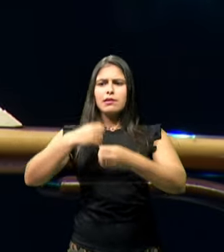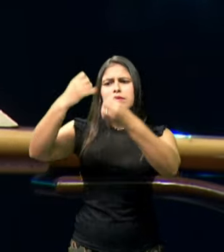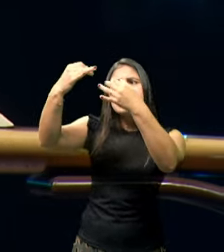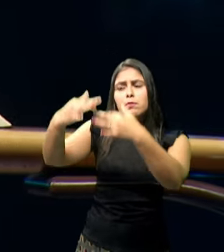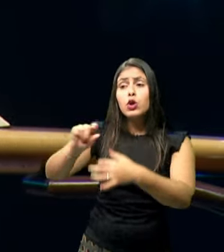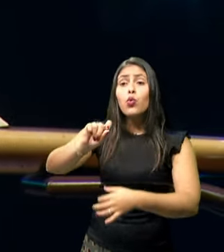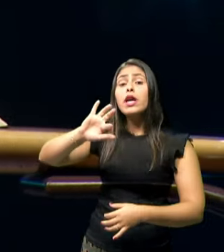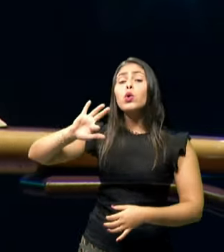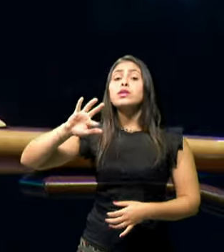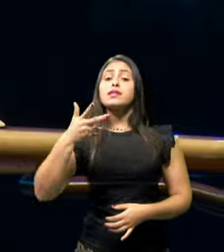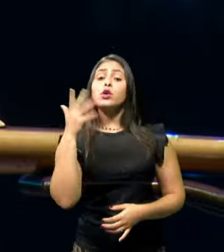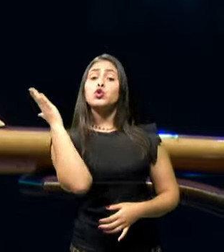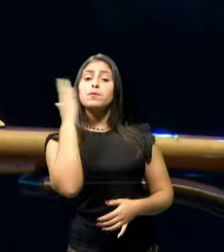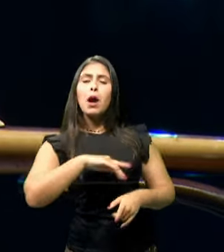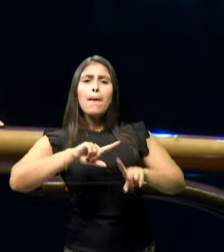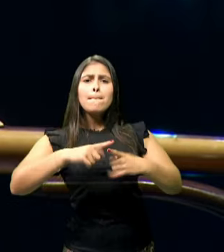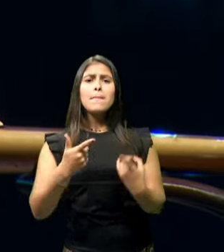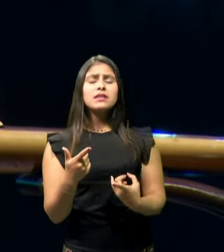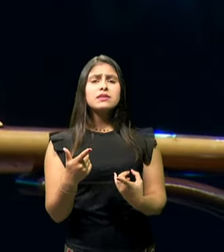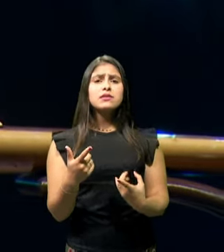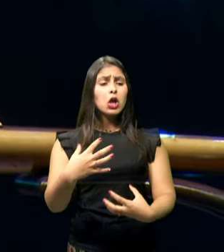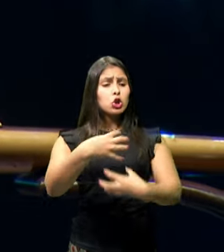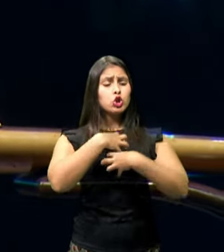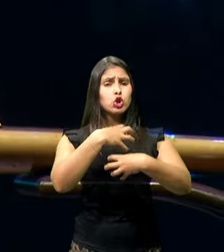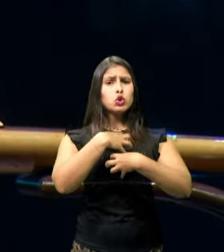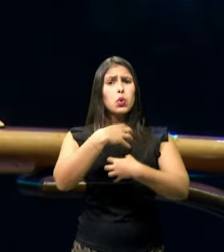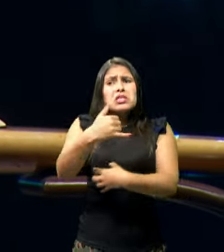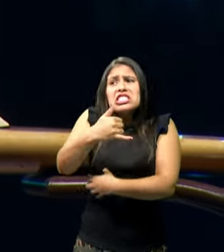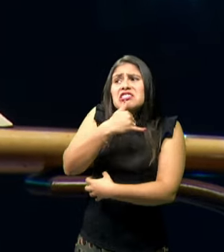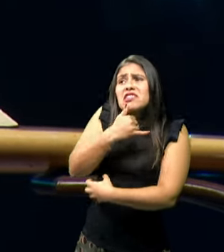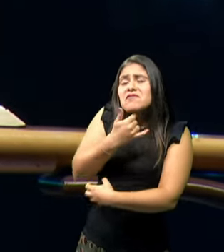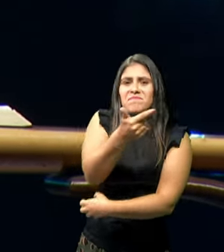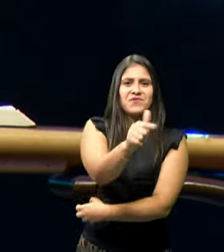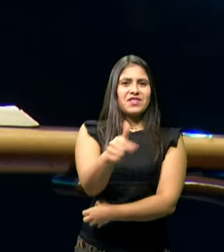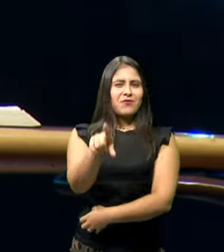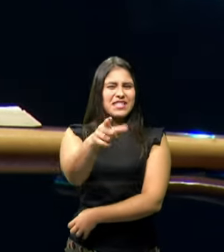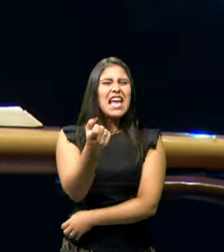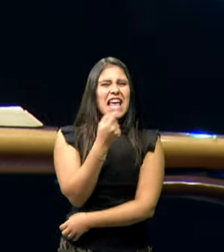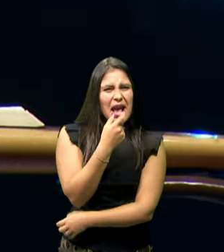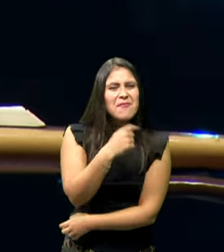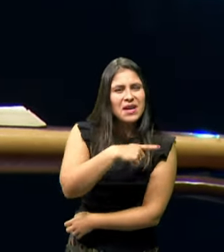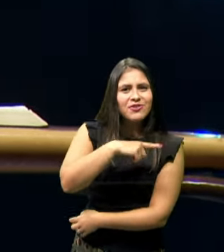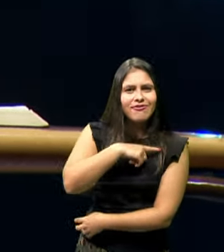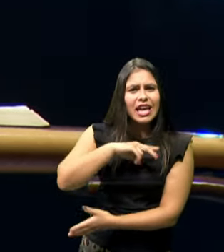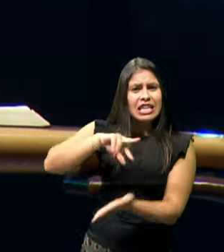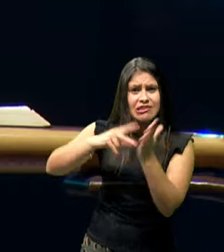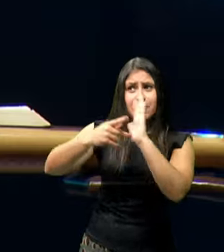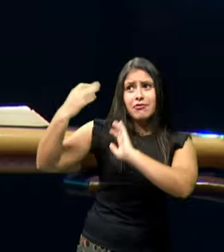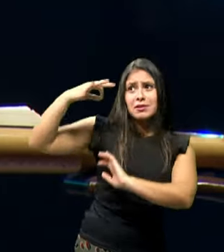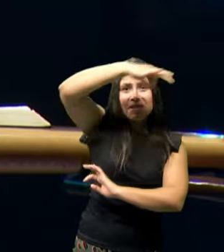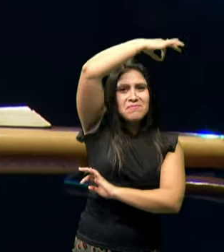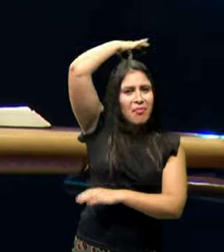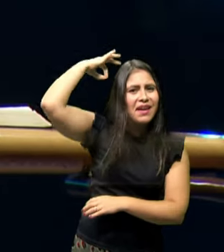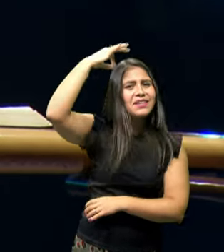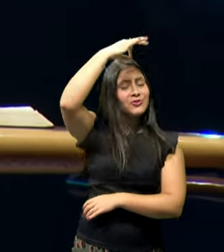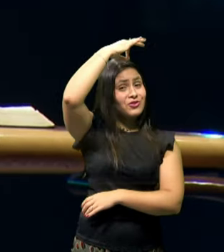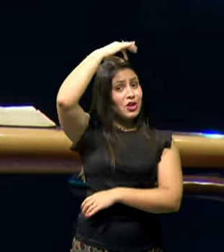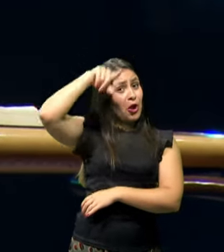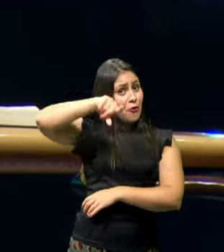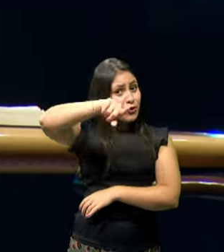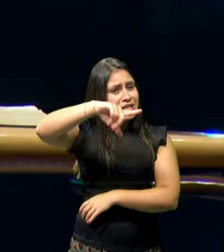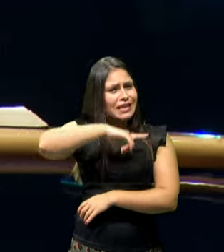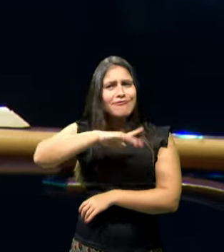emocional. Então, querido, você tem um remédio chamado Espírito Santo, e você